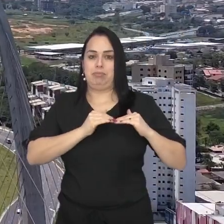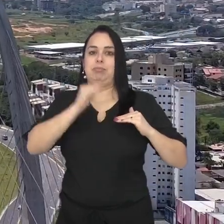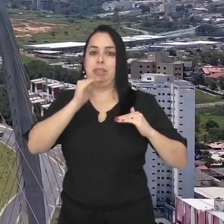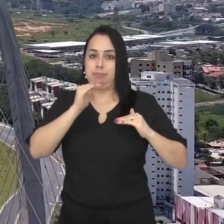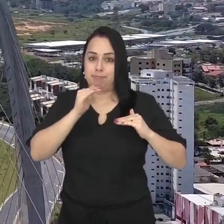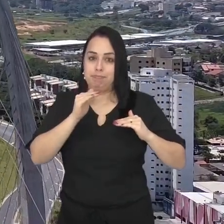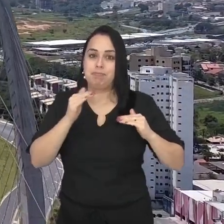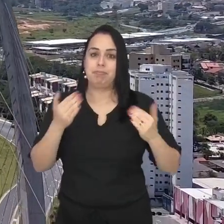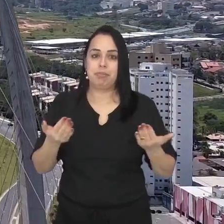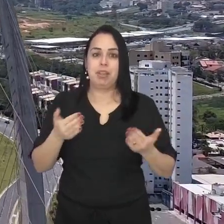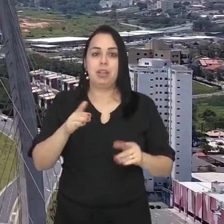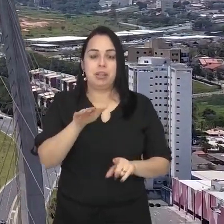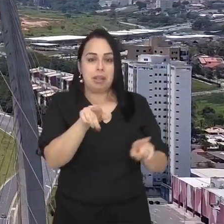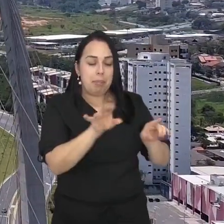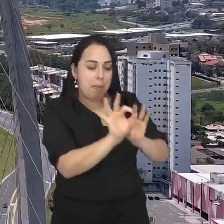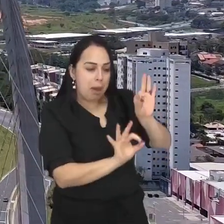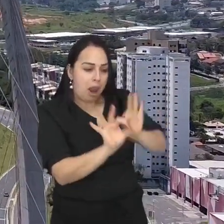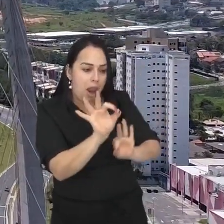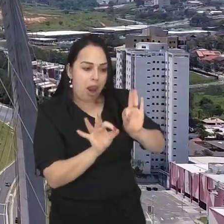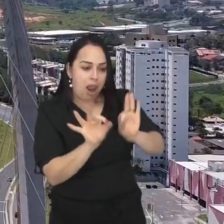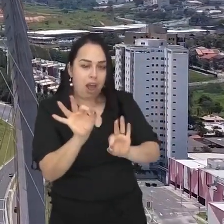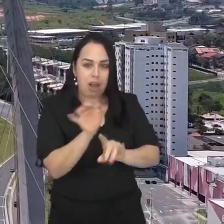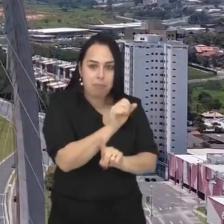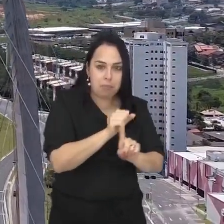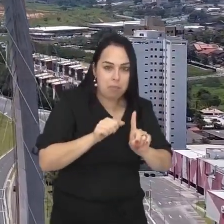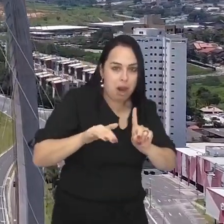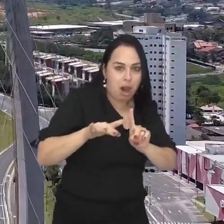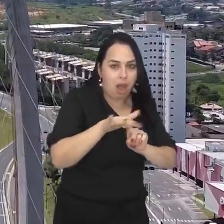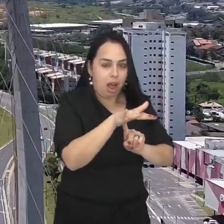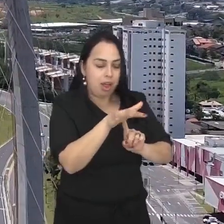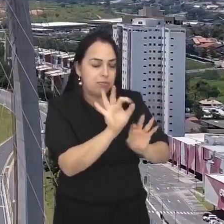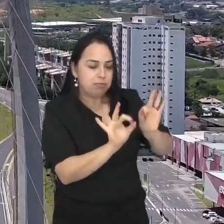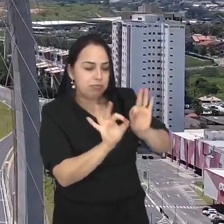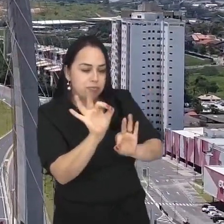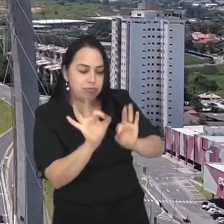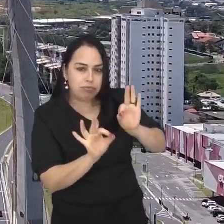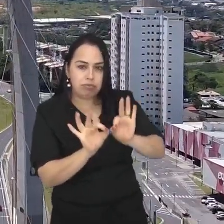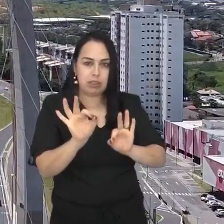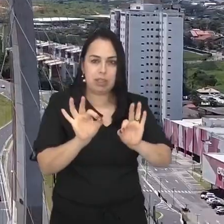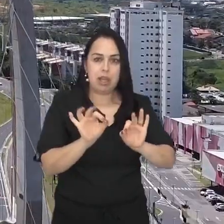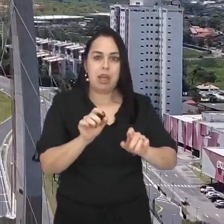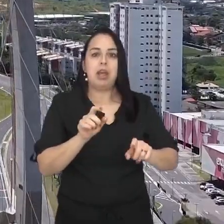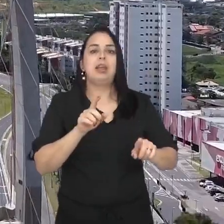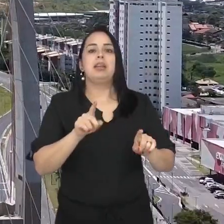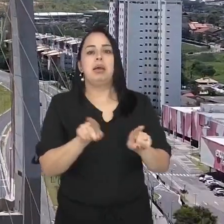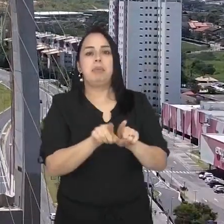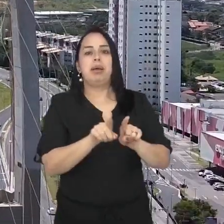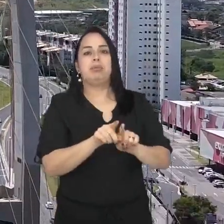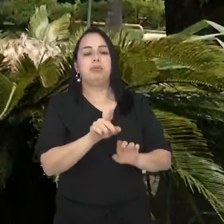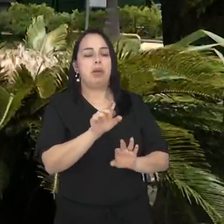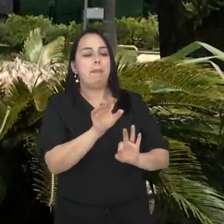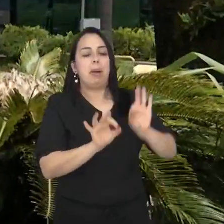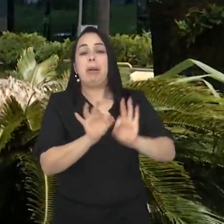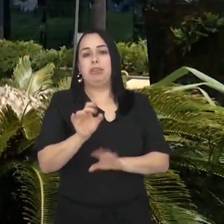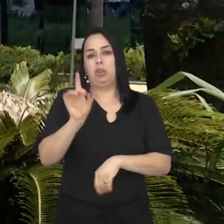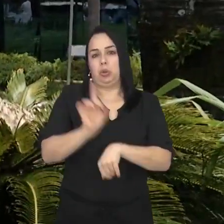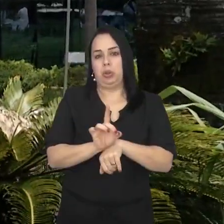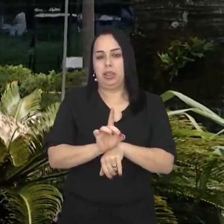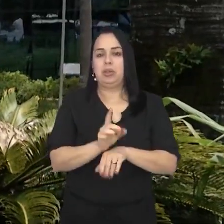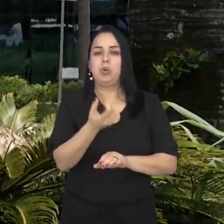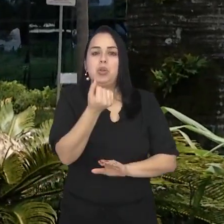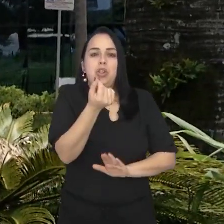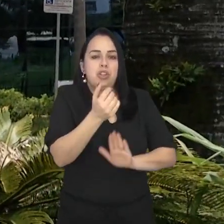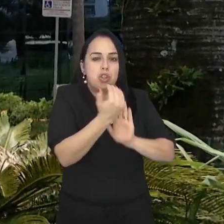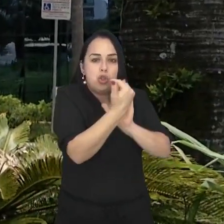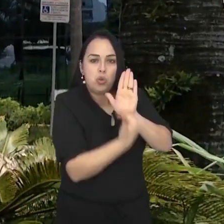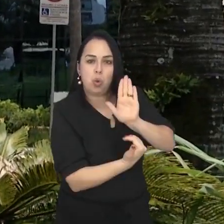para o ordenamento urbanístico da cidade, com ajustes em parâmetros do zoneamento e alterações no plano diretor, como desconto em